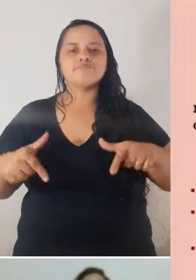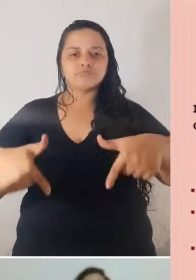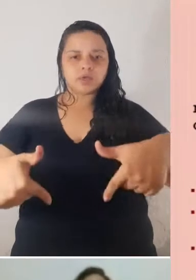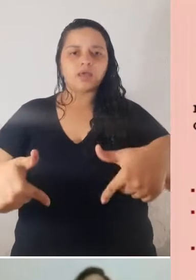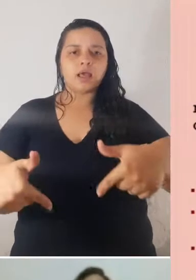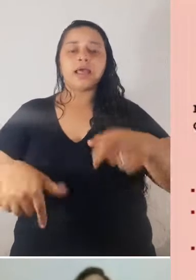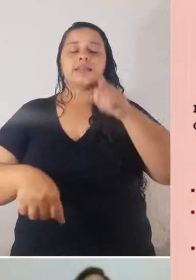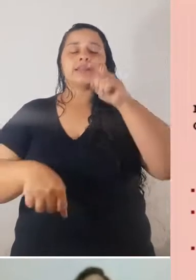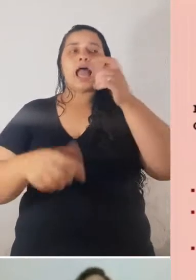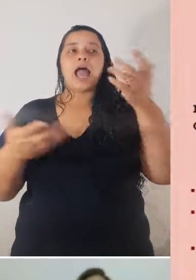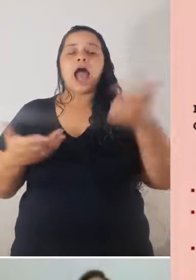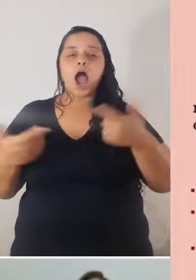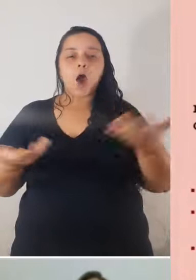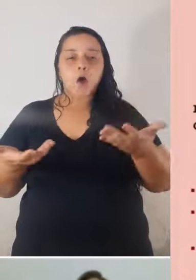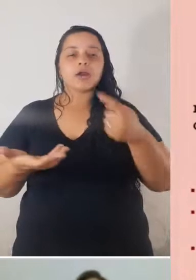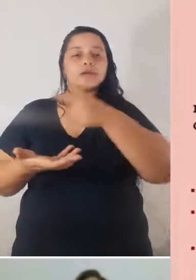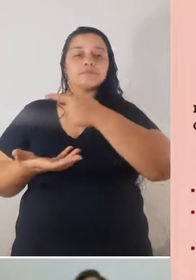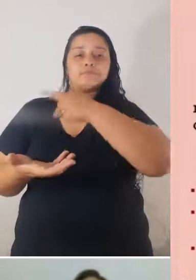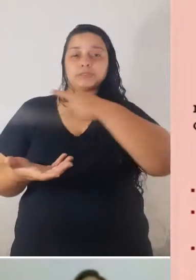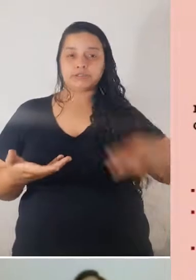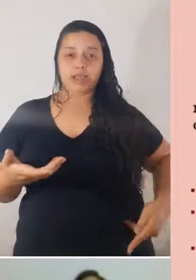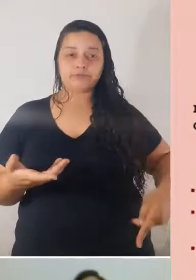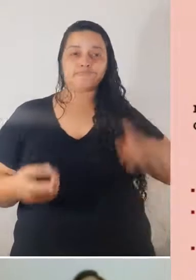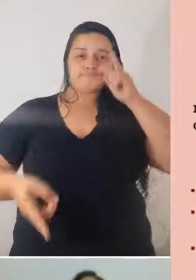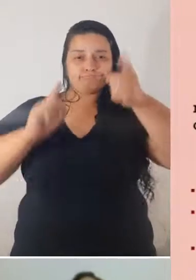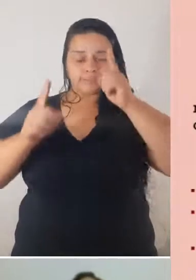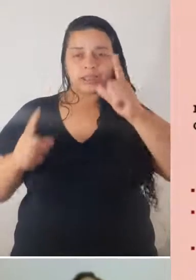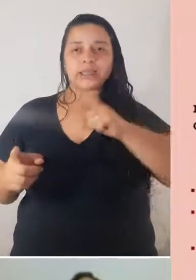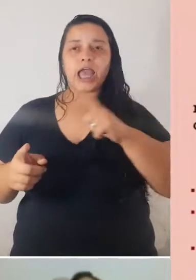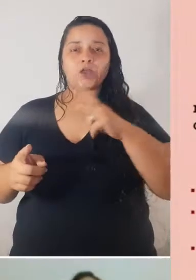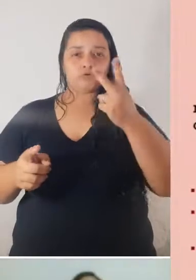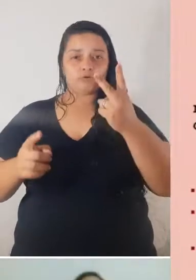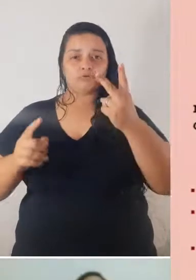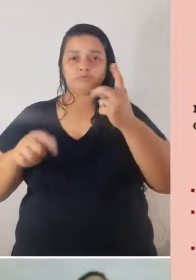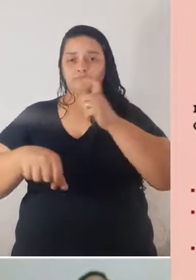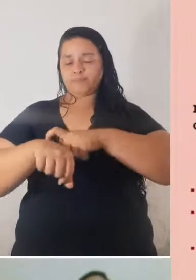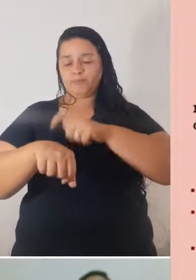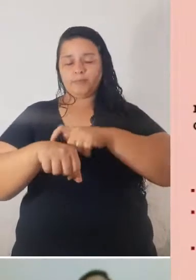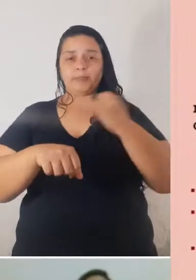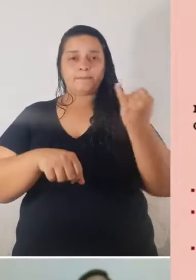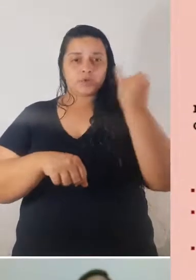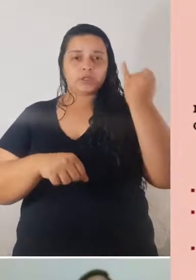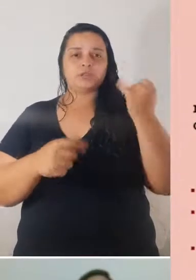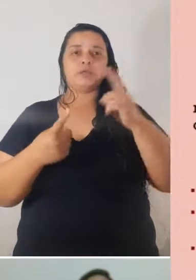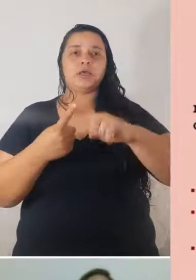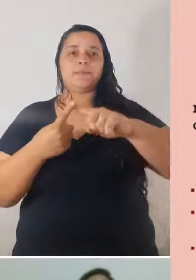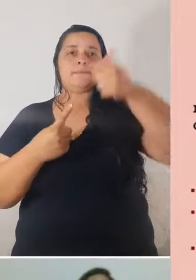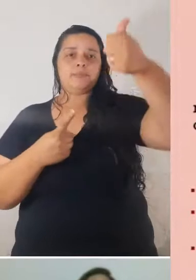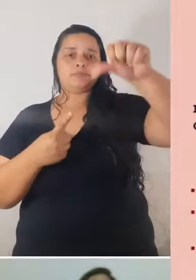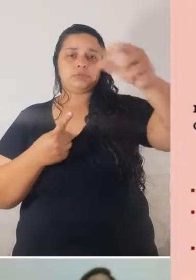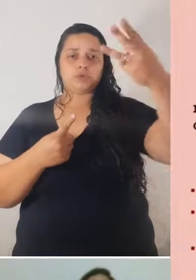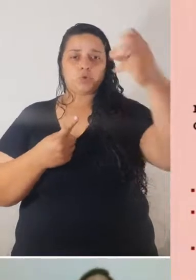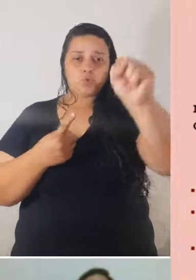na figura do presidente. Aí, nesse momento, a gente vai ter dois marcos importantes. Em 1938, há